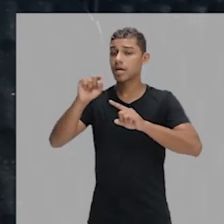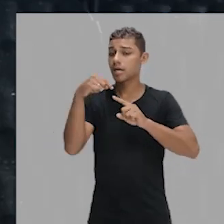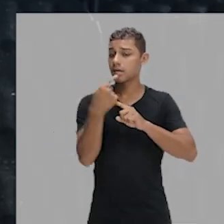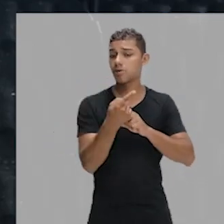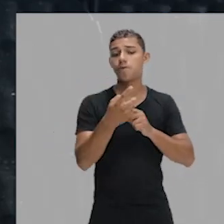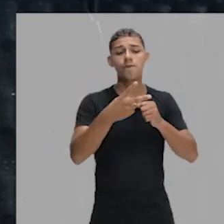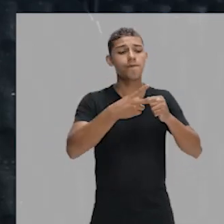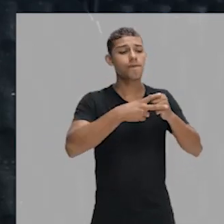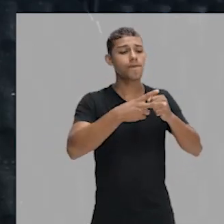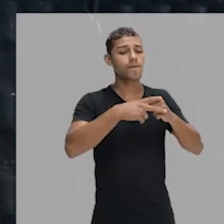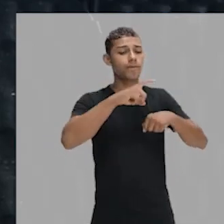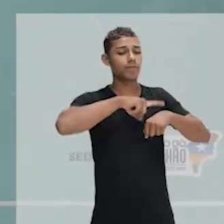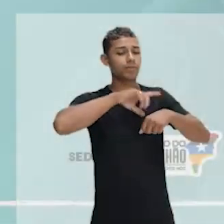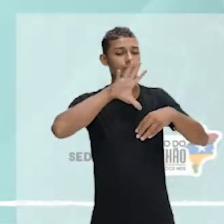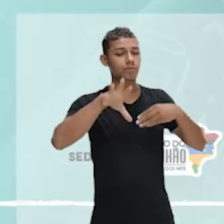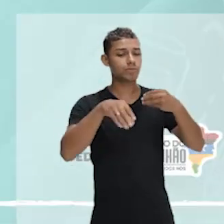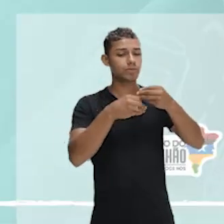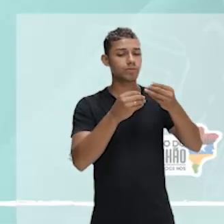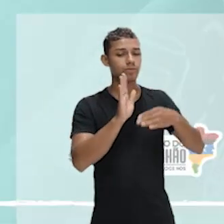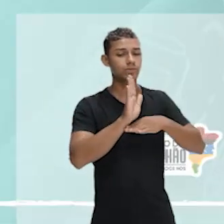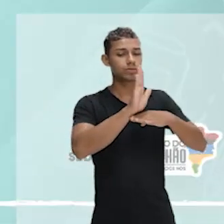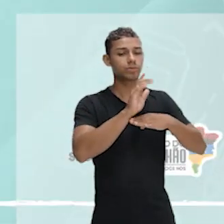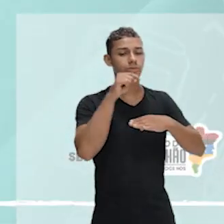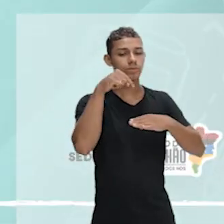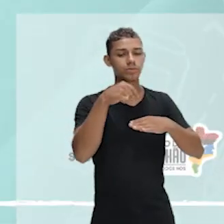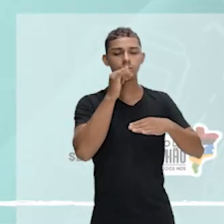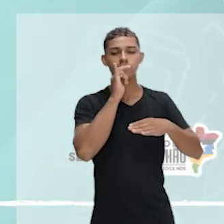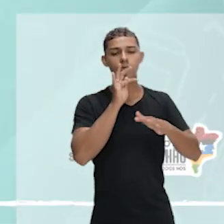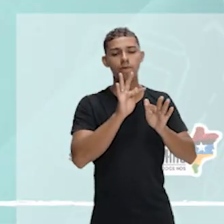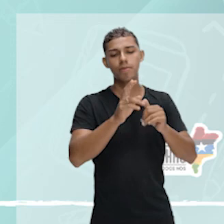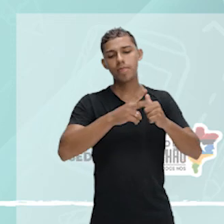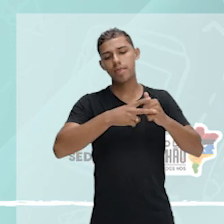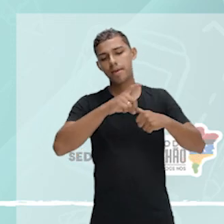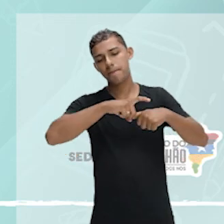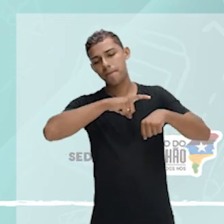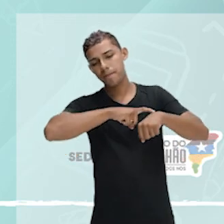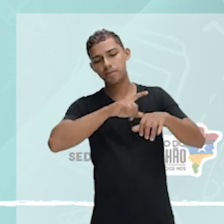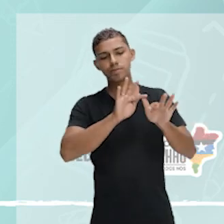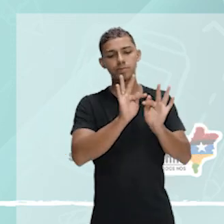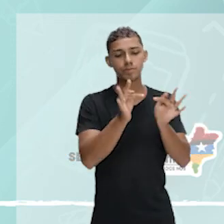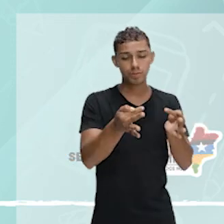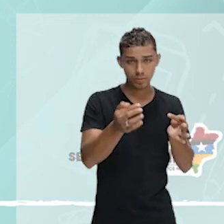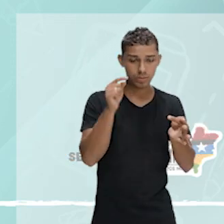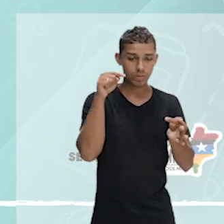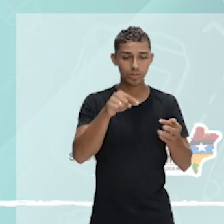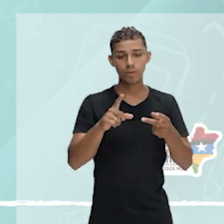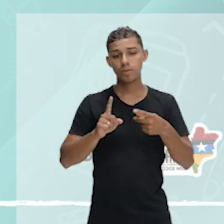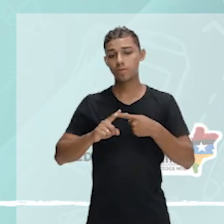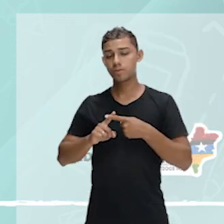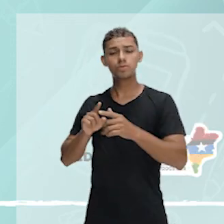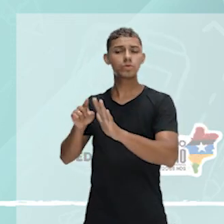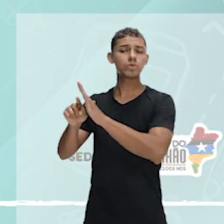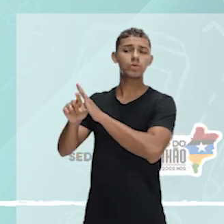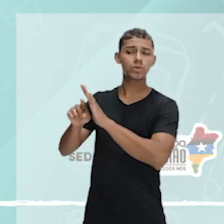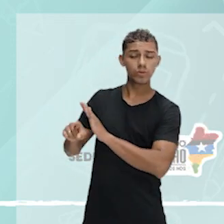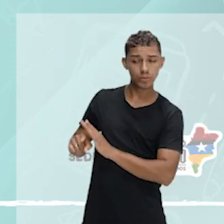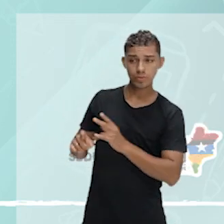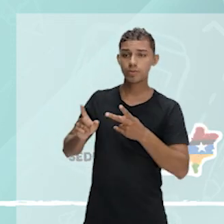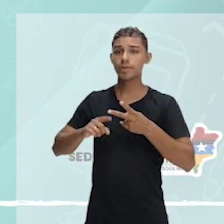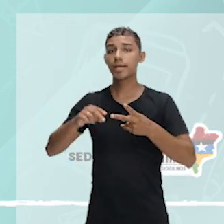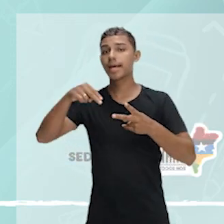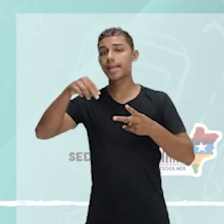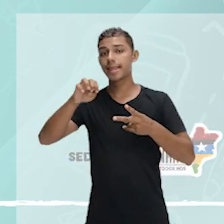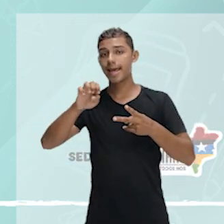nós falamos de tempos verbais simples, a forma interrogativa, a forma negativa e, no final, eu mostro